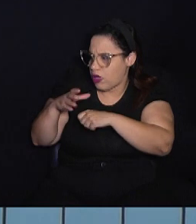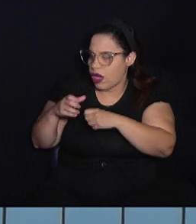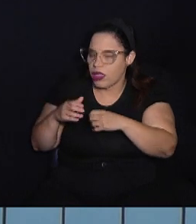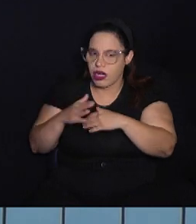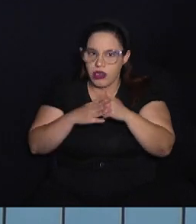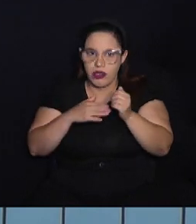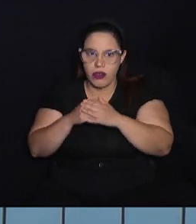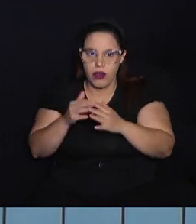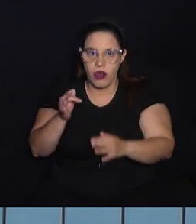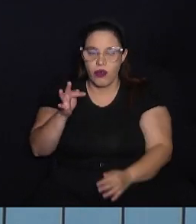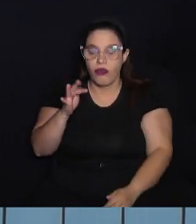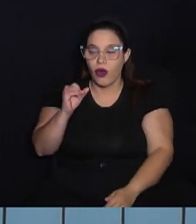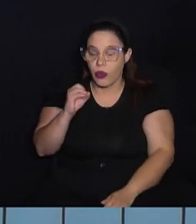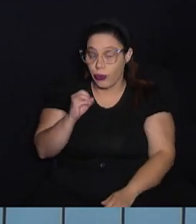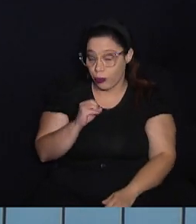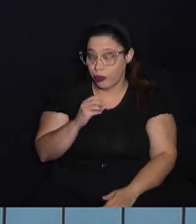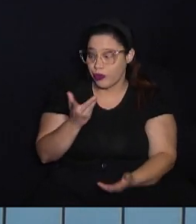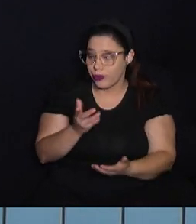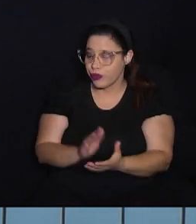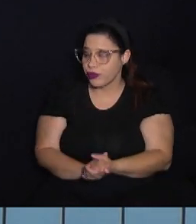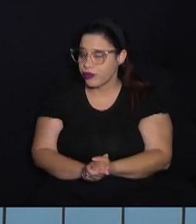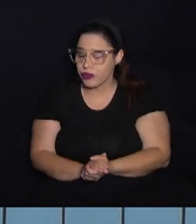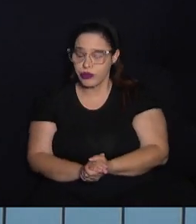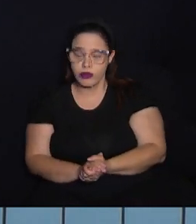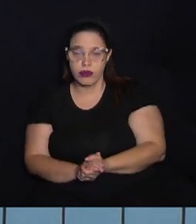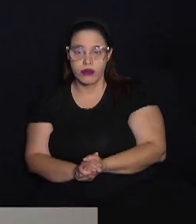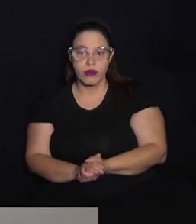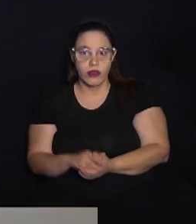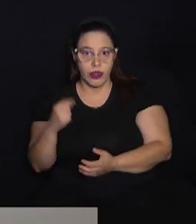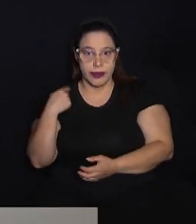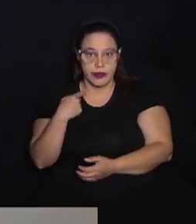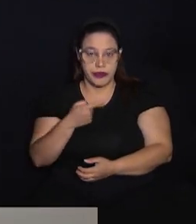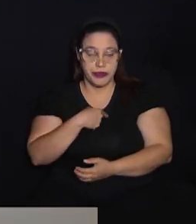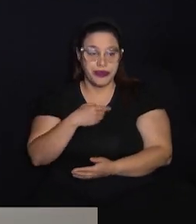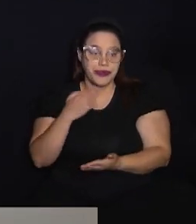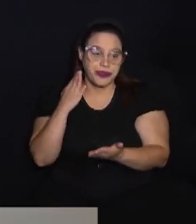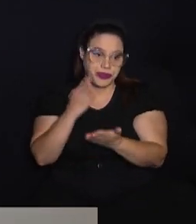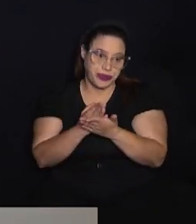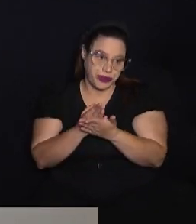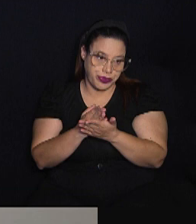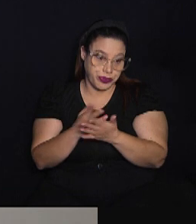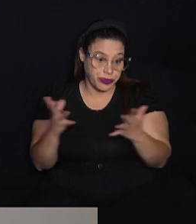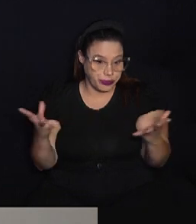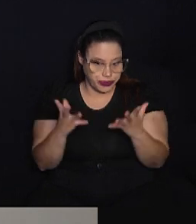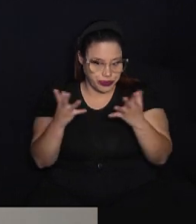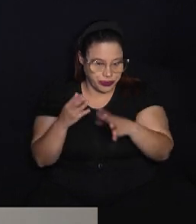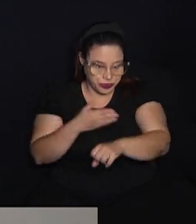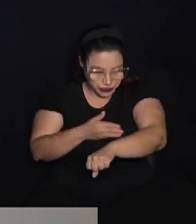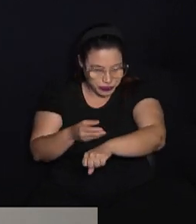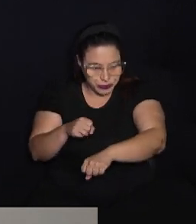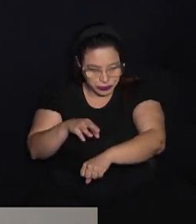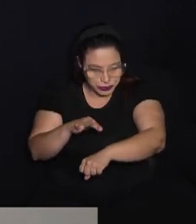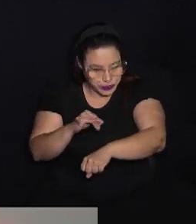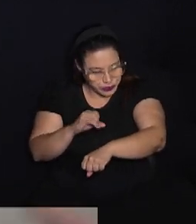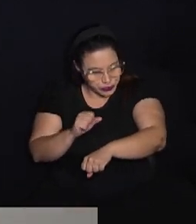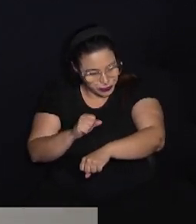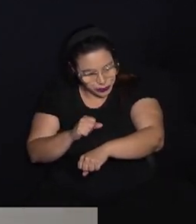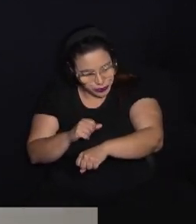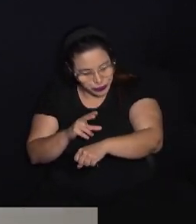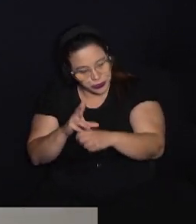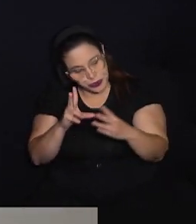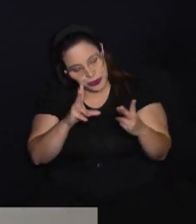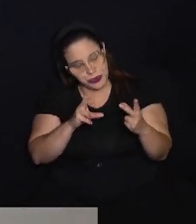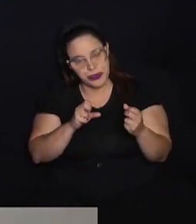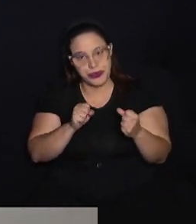essa fotopigmentação. A nossa intenção é estimular os melanócitos que estavam